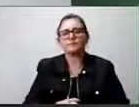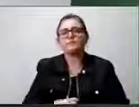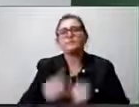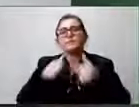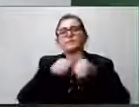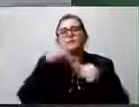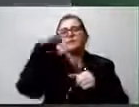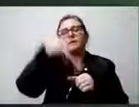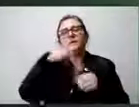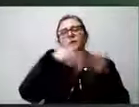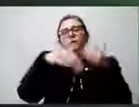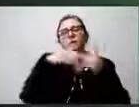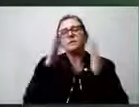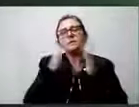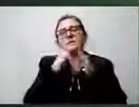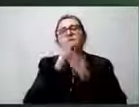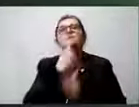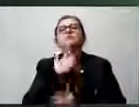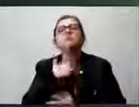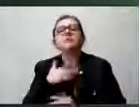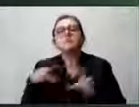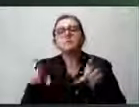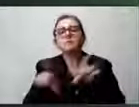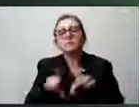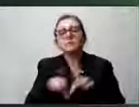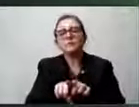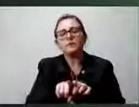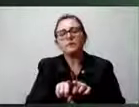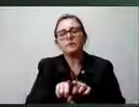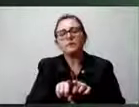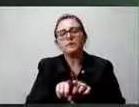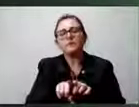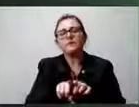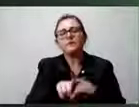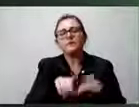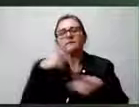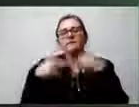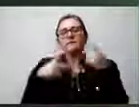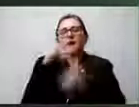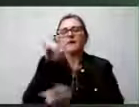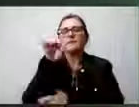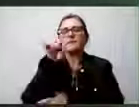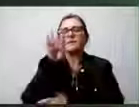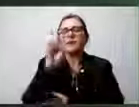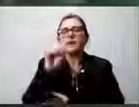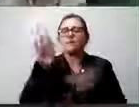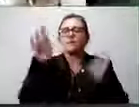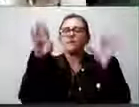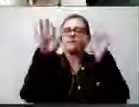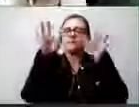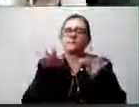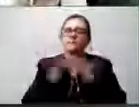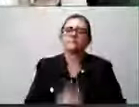todos em casa tenham gostado também. Tá? Agora eu queria passar a palavra à Débora para finalizar.